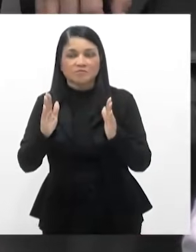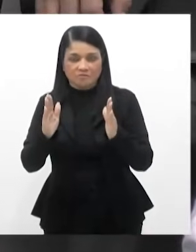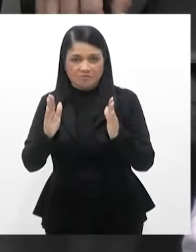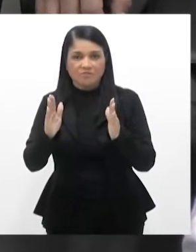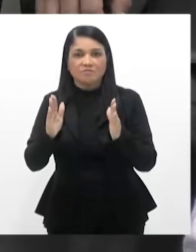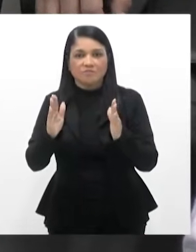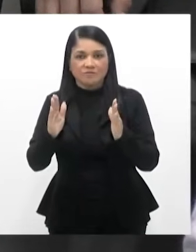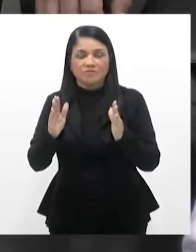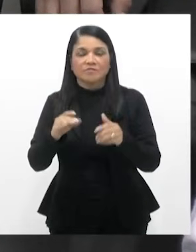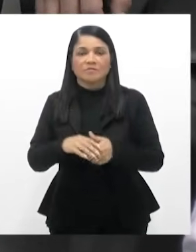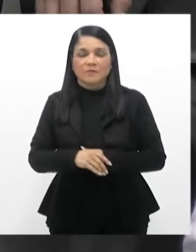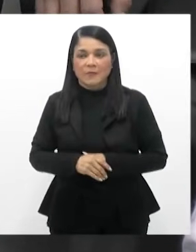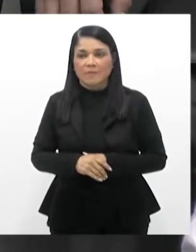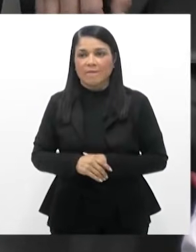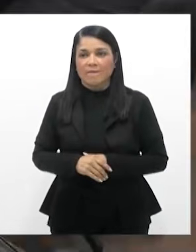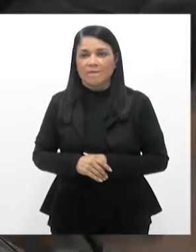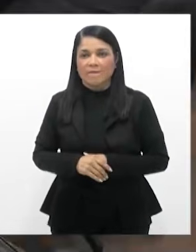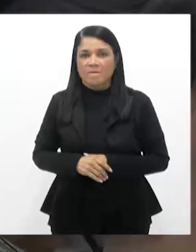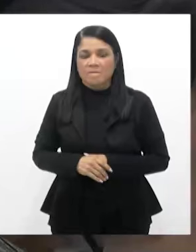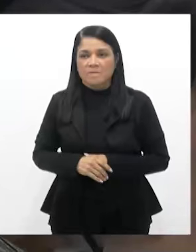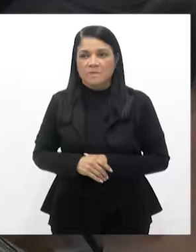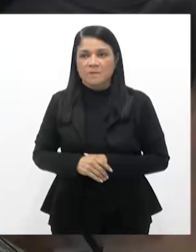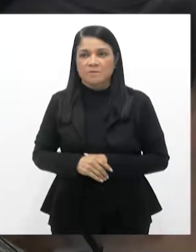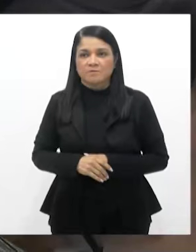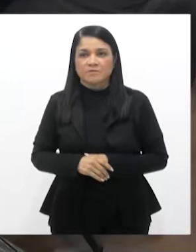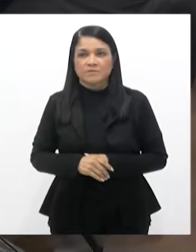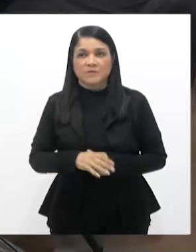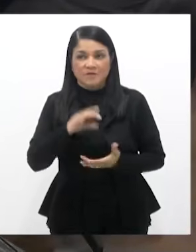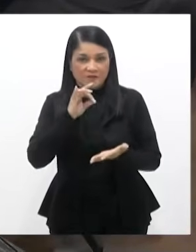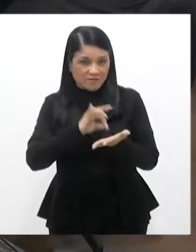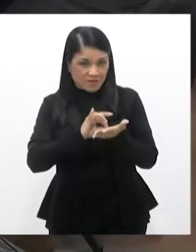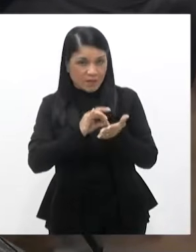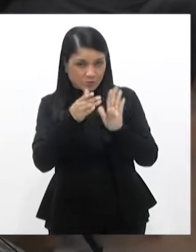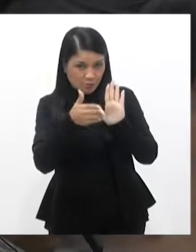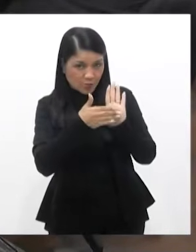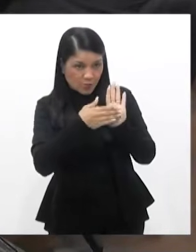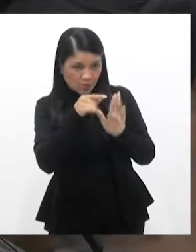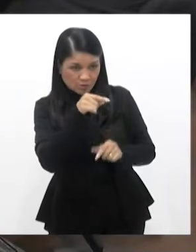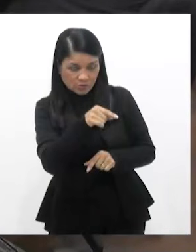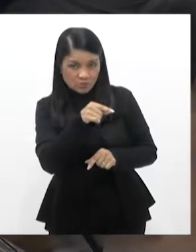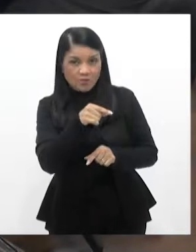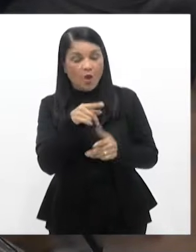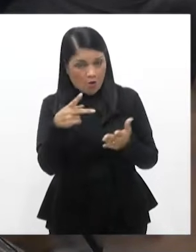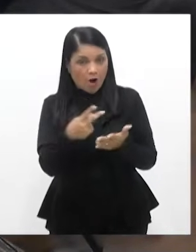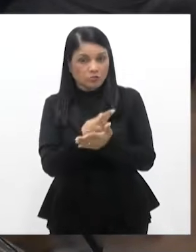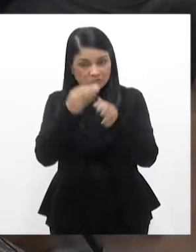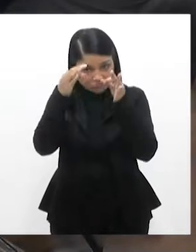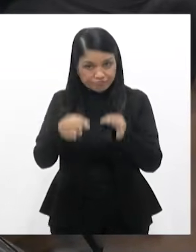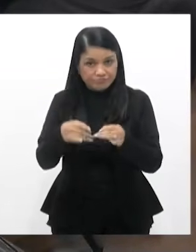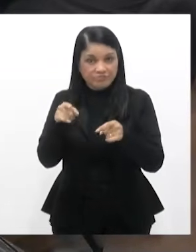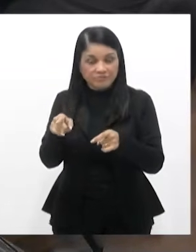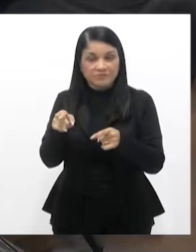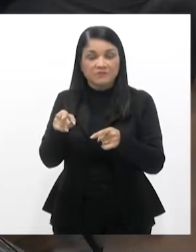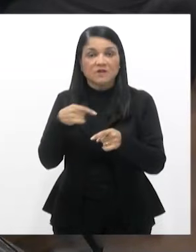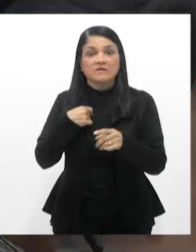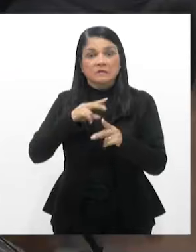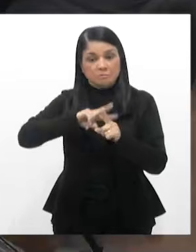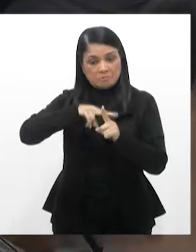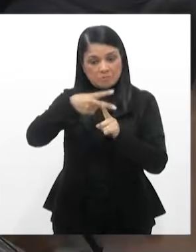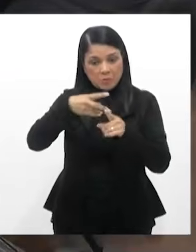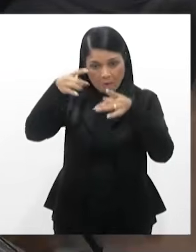e proporcionalidade. Mas parte do deputado Luiz. Na verdade, o que a senhora está propondo é o que vai acontecer. Se você, a partir do momento que tem a